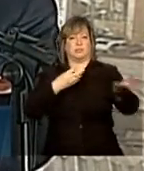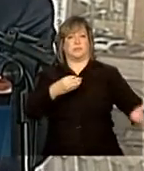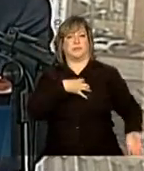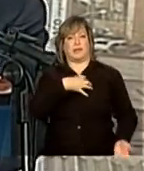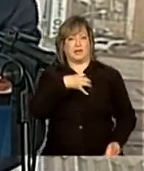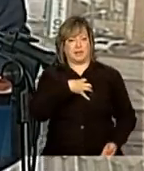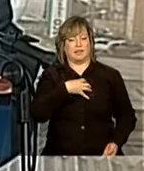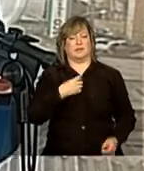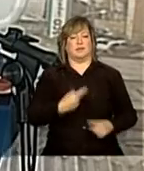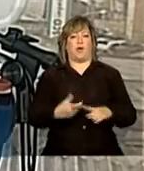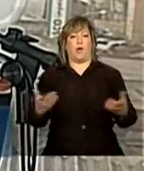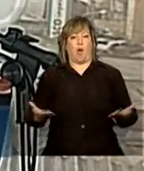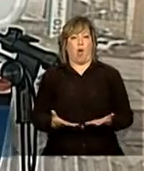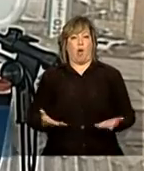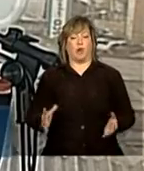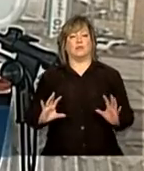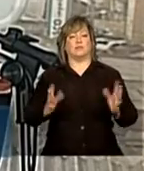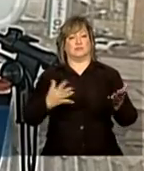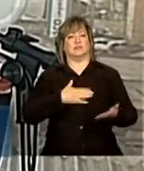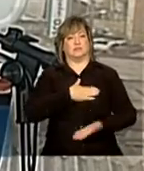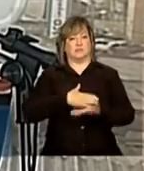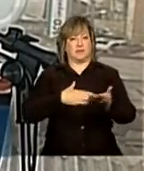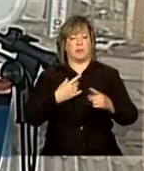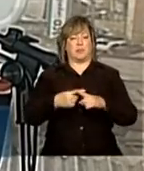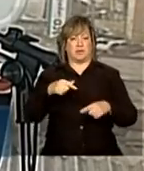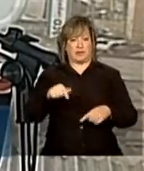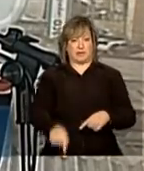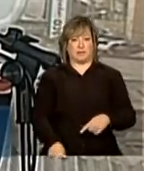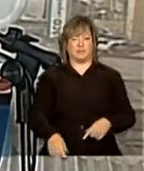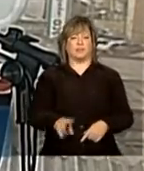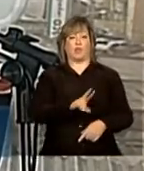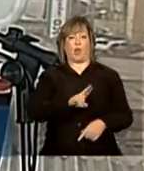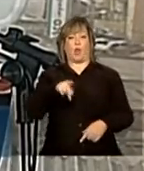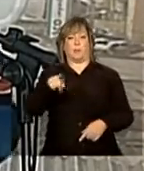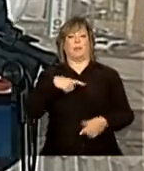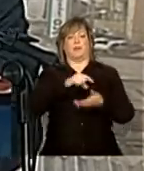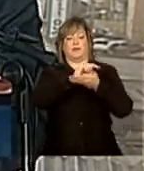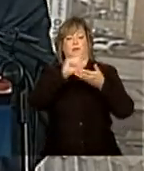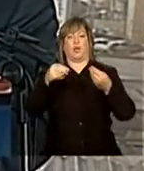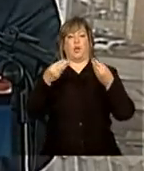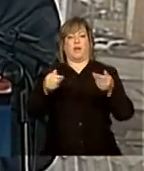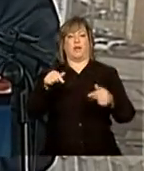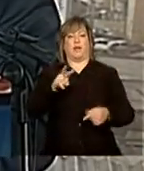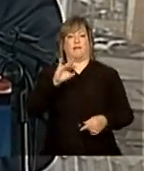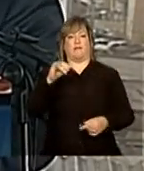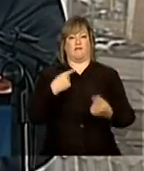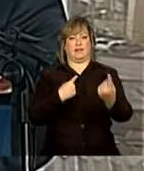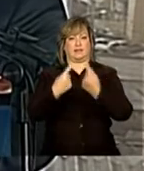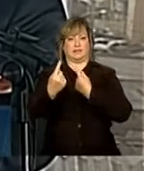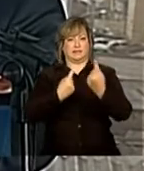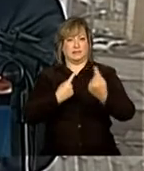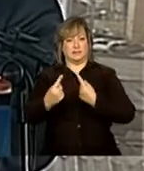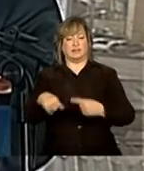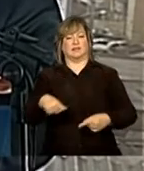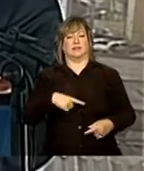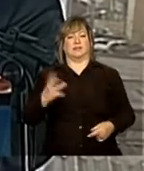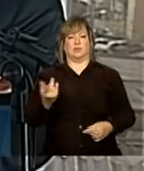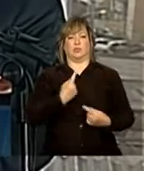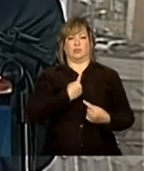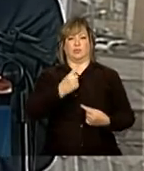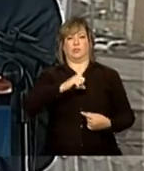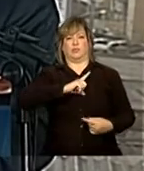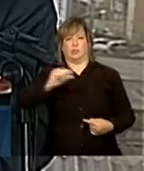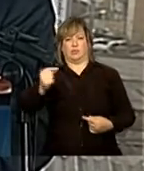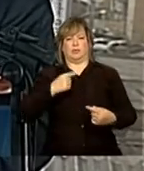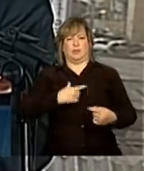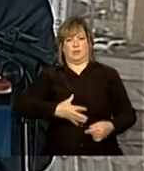está homenageada aqui através do nome que ela empresta a essa Via Expressa, essa grande via,